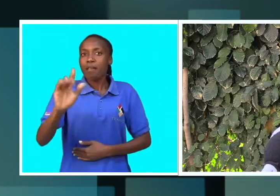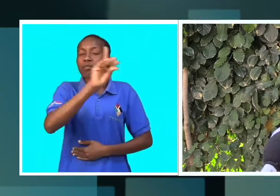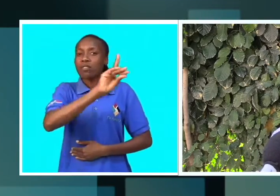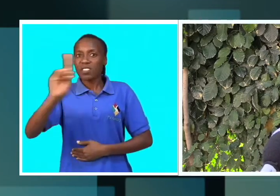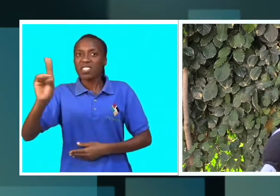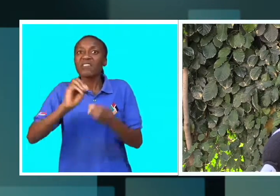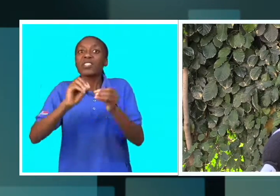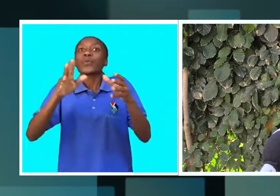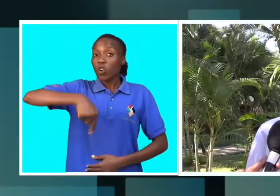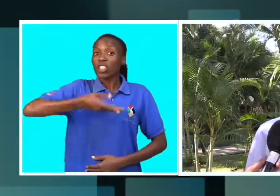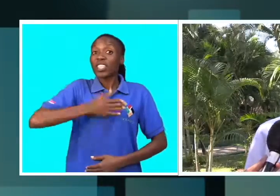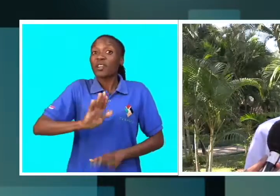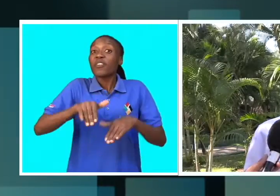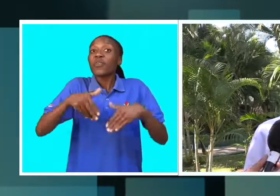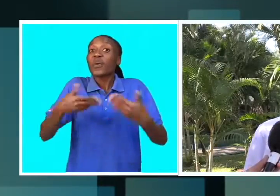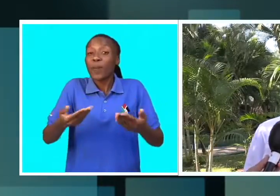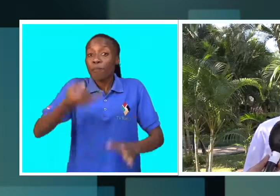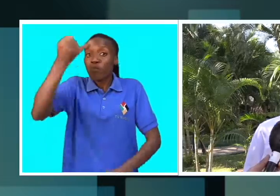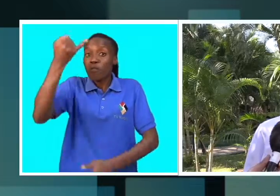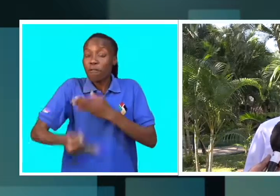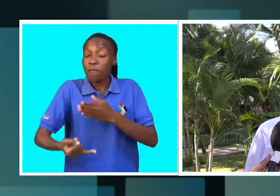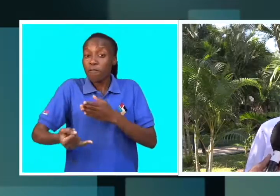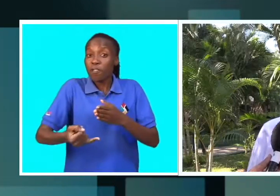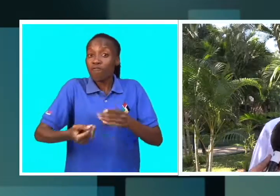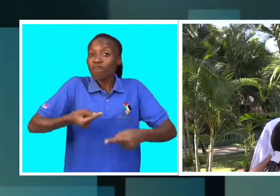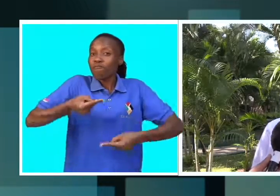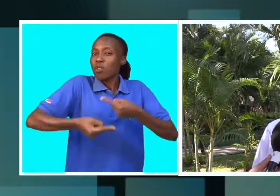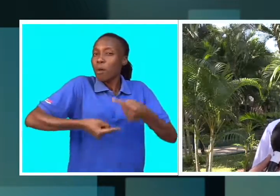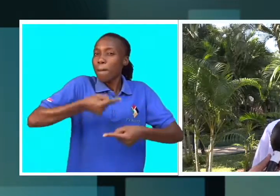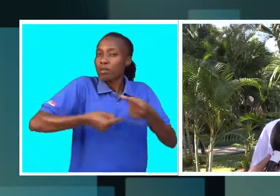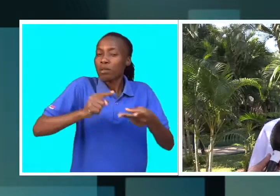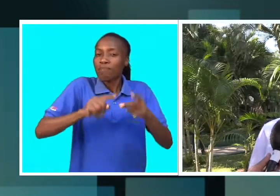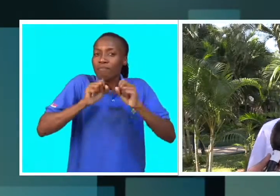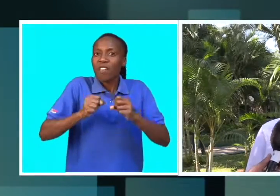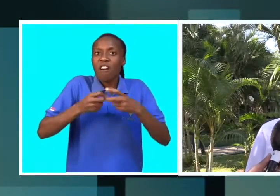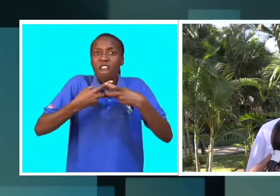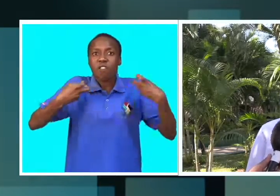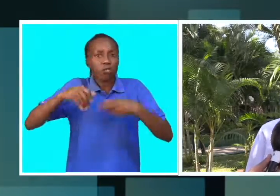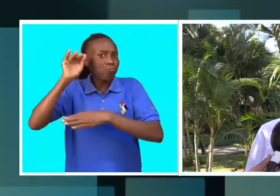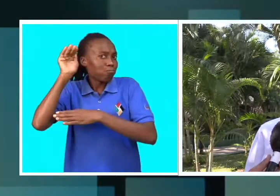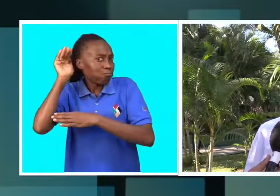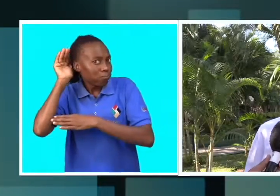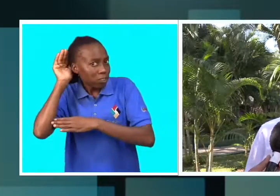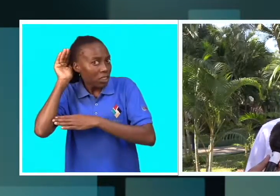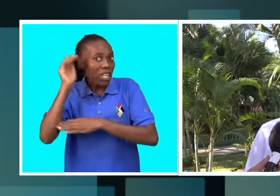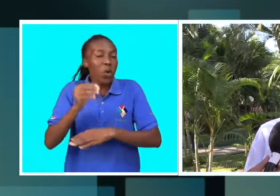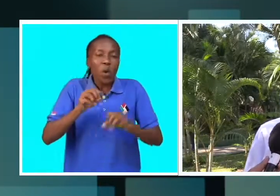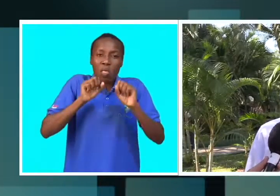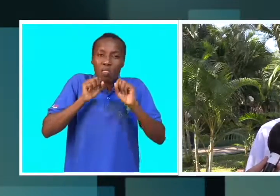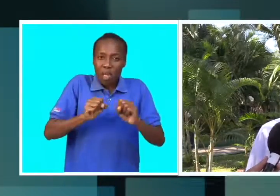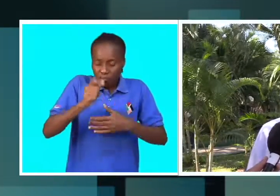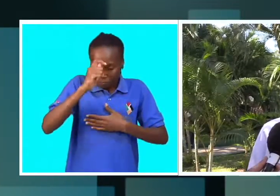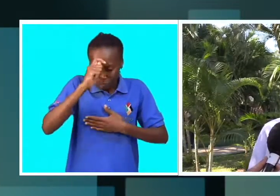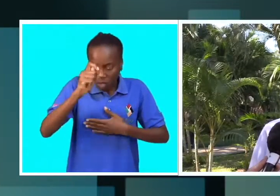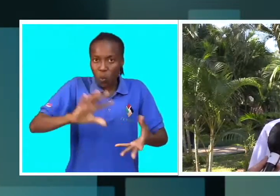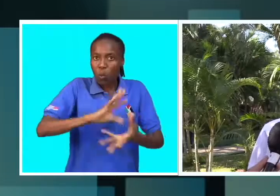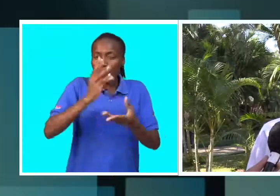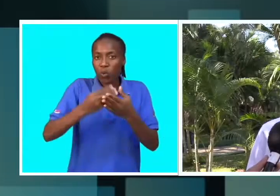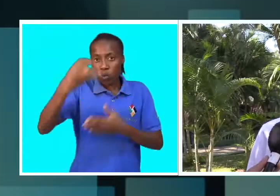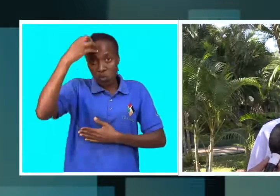na área da deficiência. Então, o que nós queremos ver no fim do processo é que a voz da sociedade civil seja ouvida e tomada em consideração